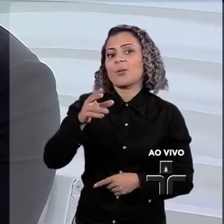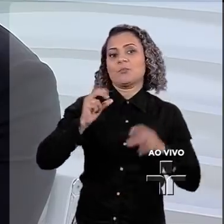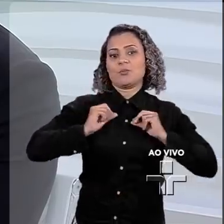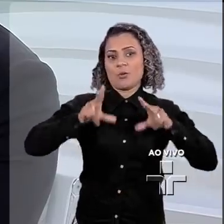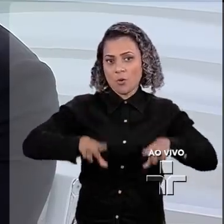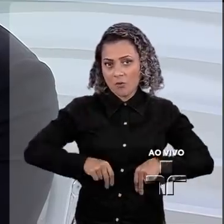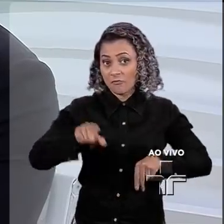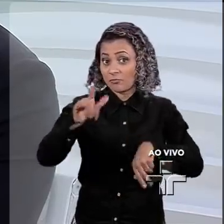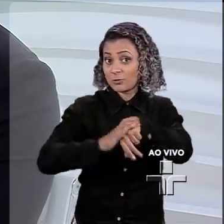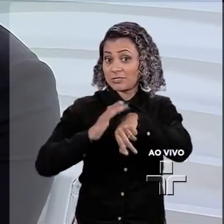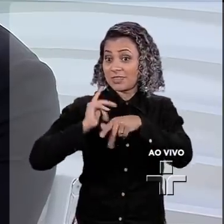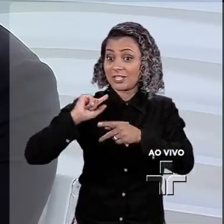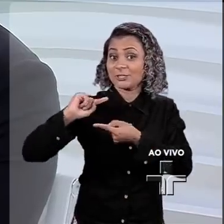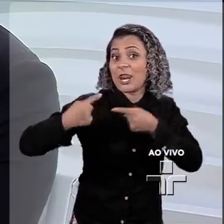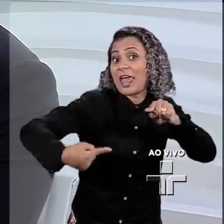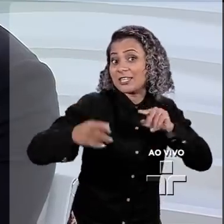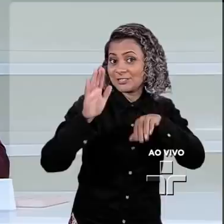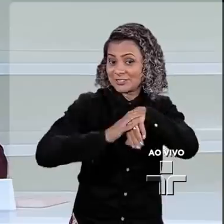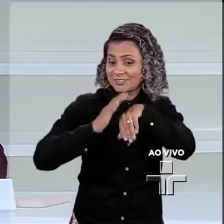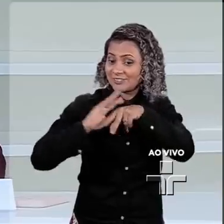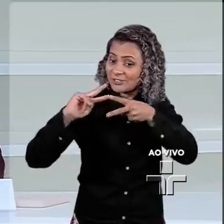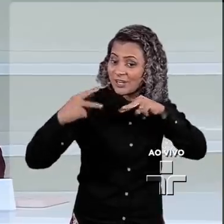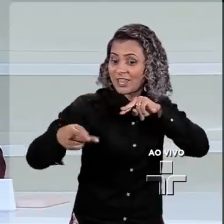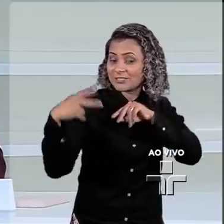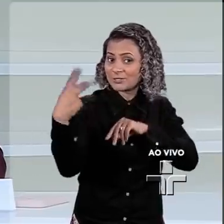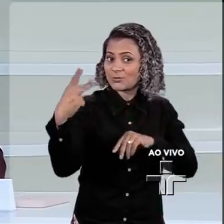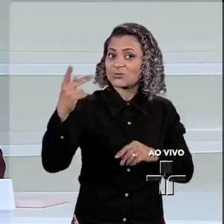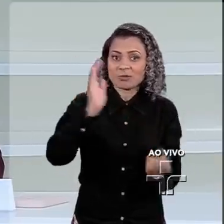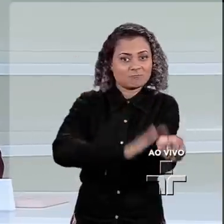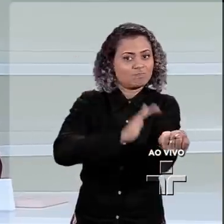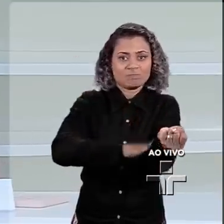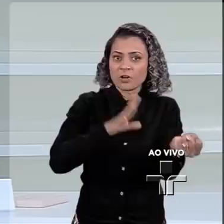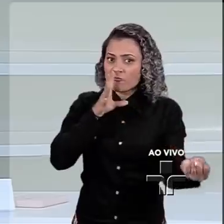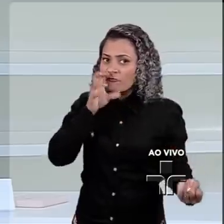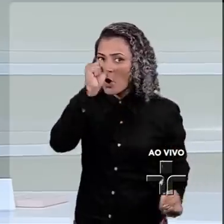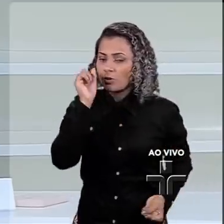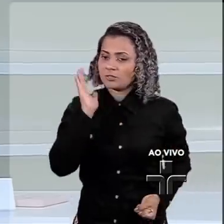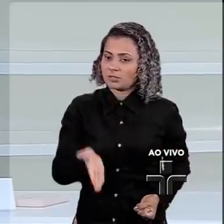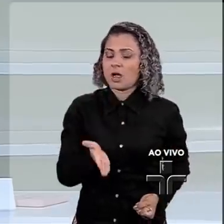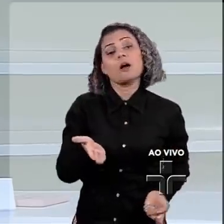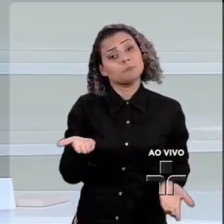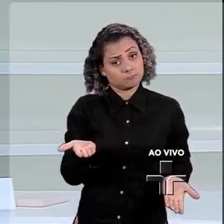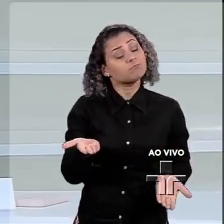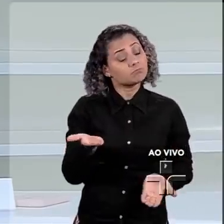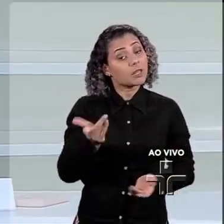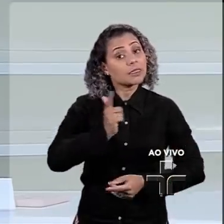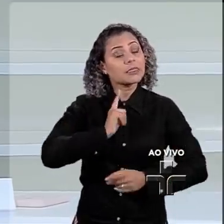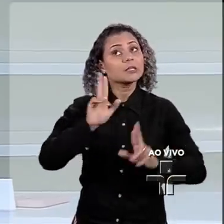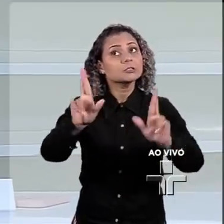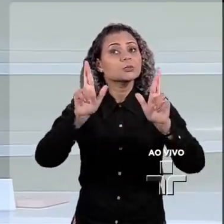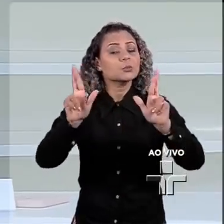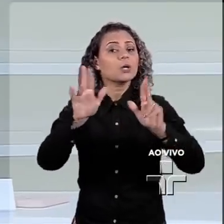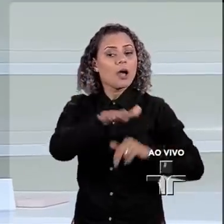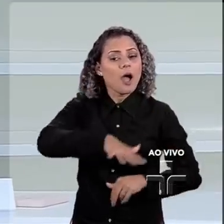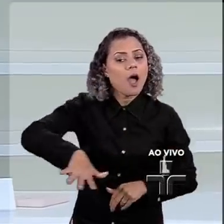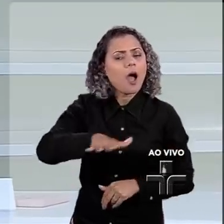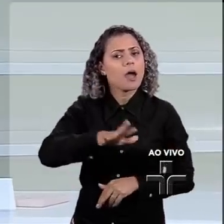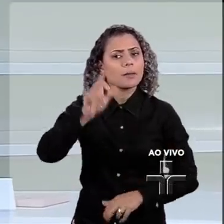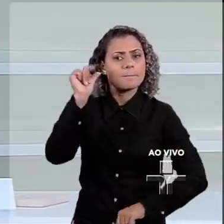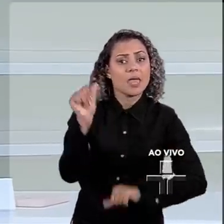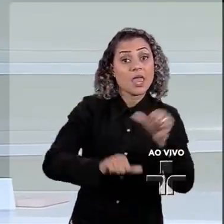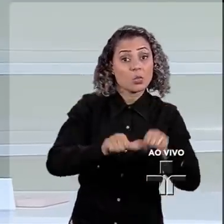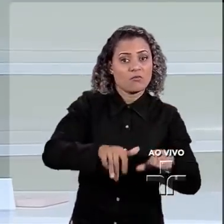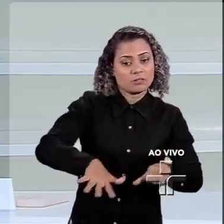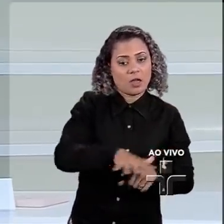um DNA, um sobrenome, um DNA muito forte. E aí, assim, a expectativa com relação a essa